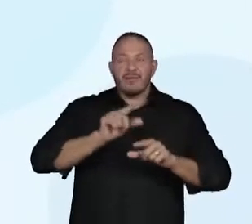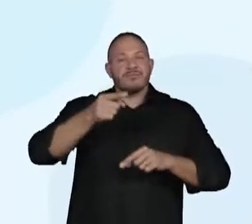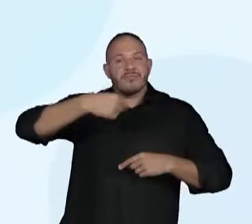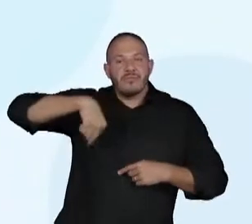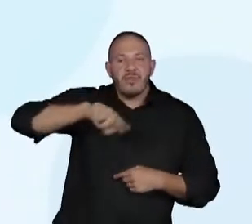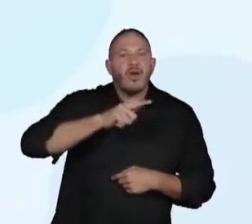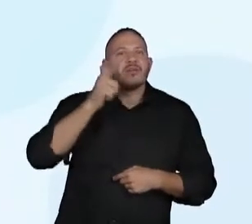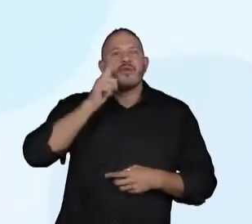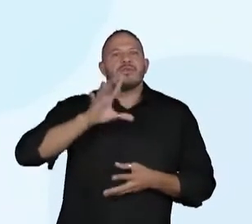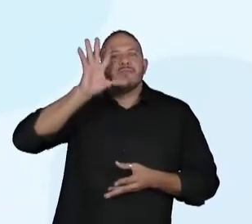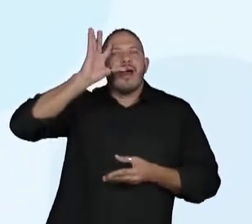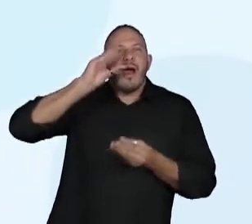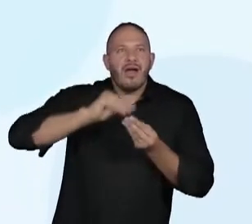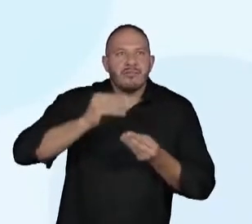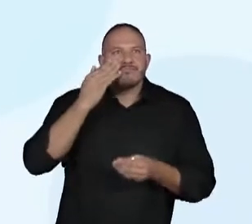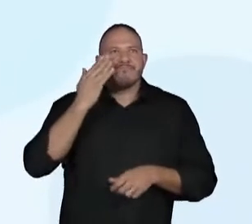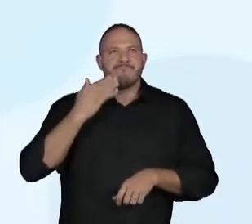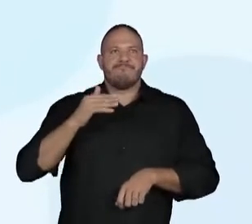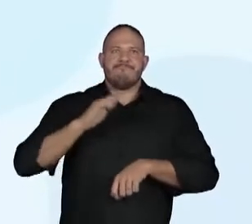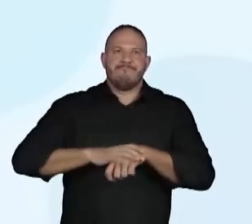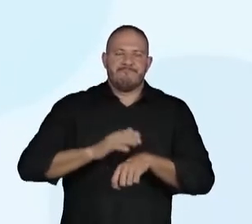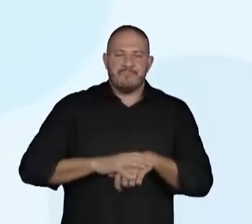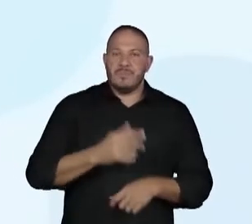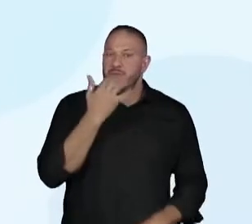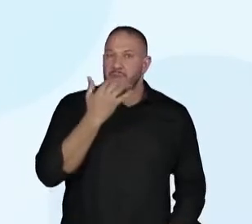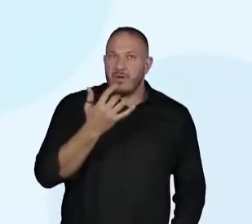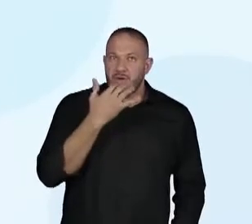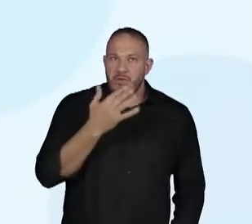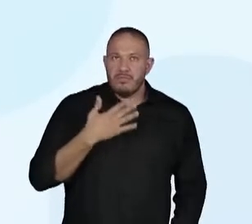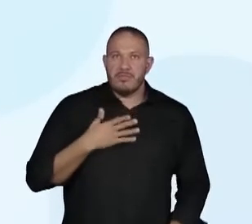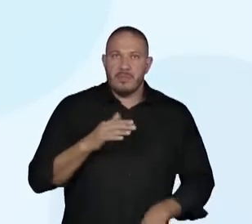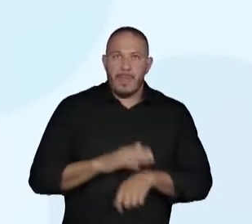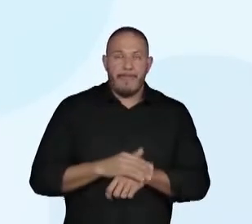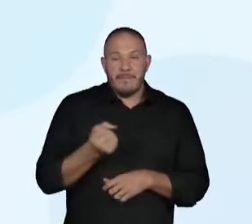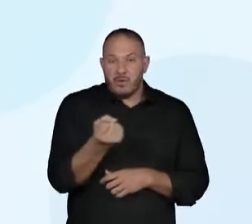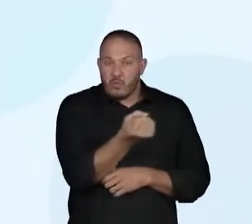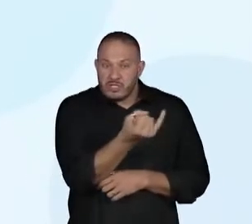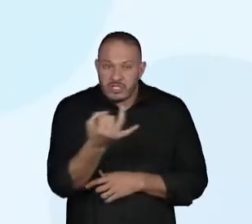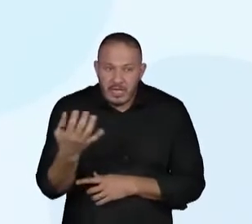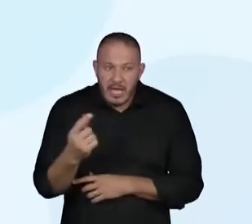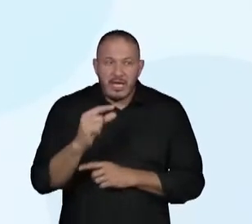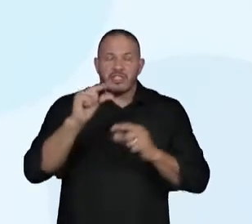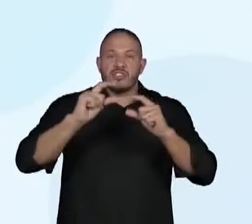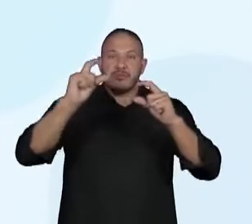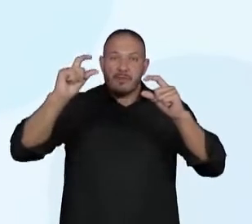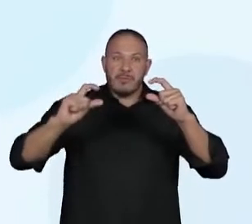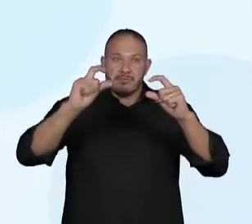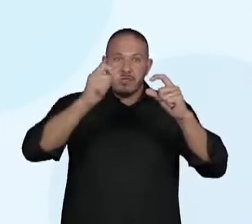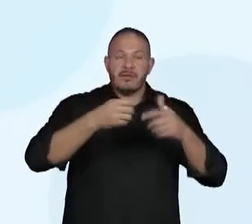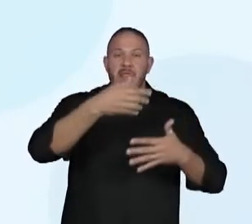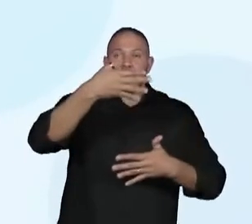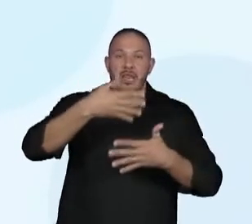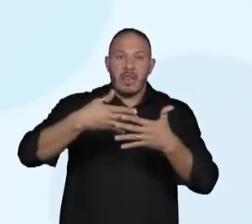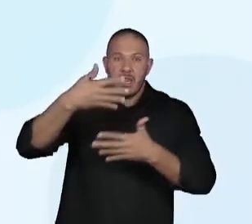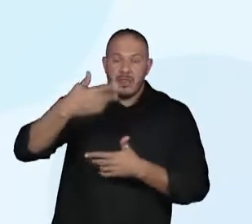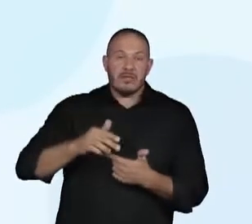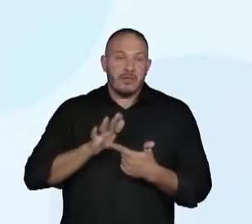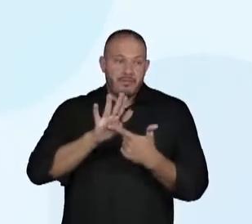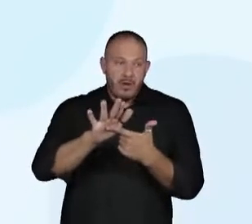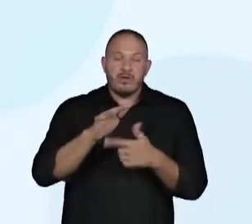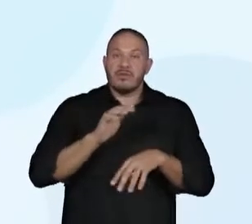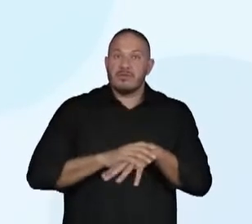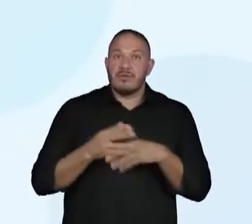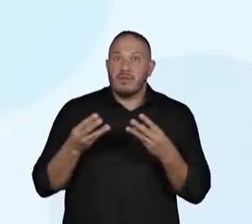podemos atribuir uma cor. A quantidade de pixels de uma imagem é que indica sua qualidade, ou